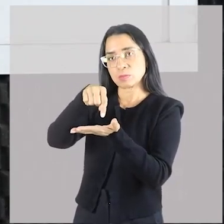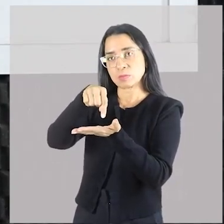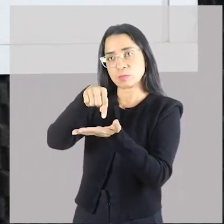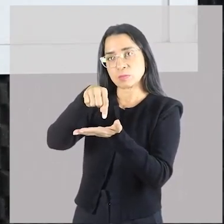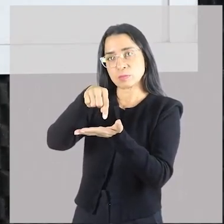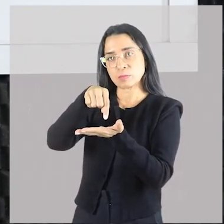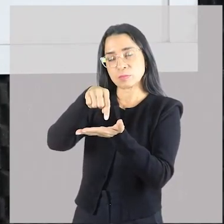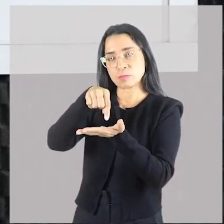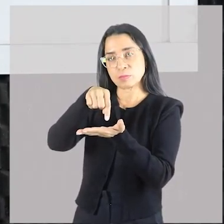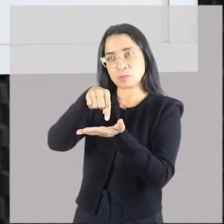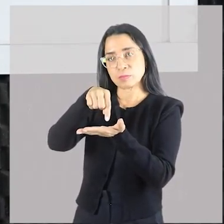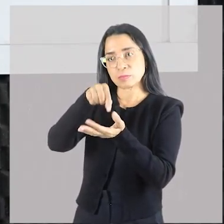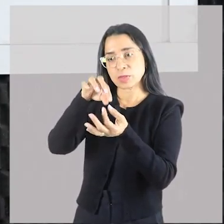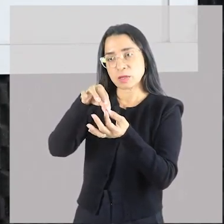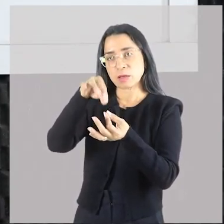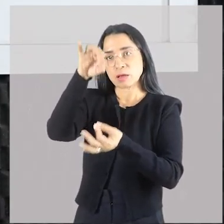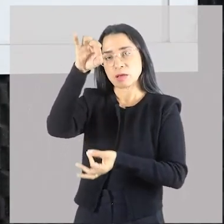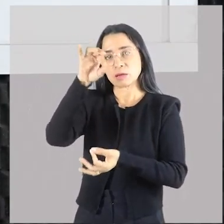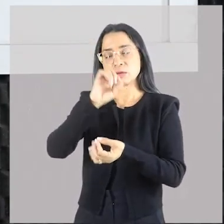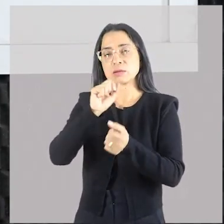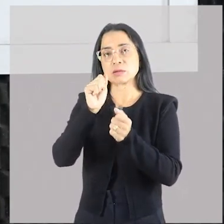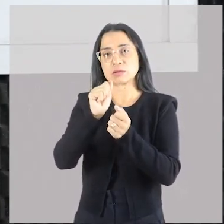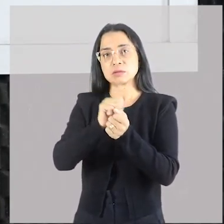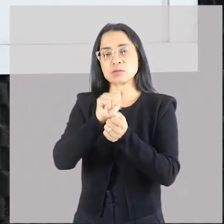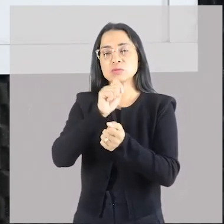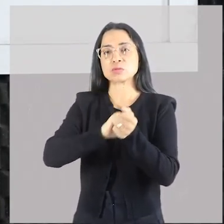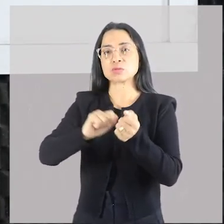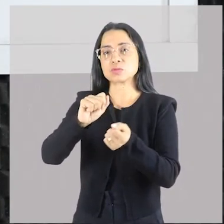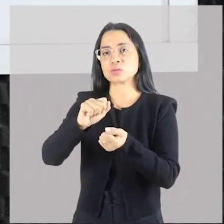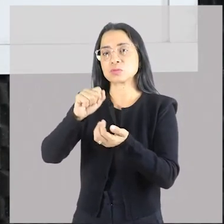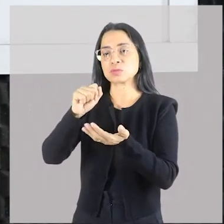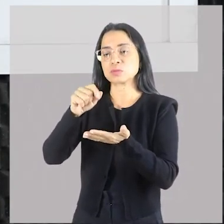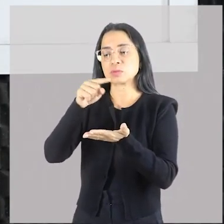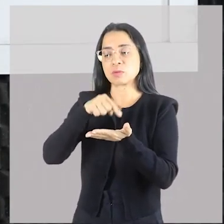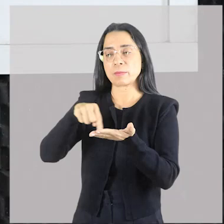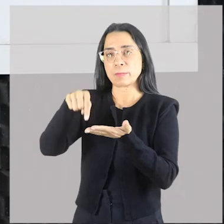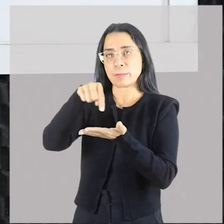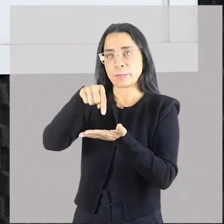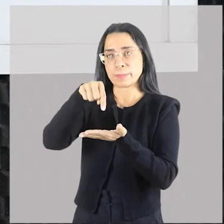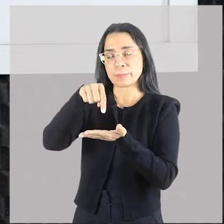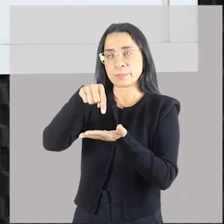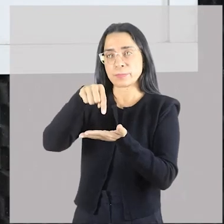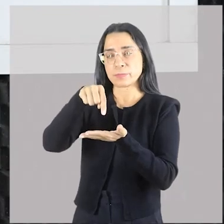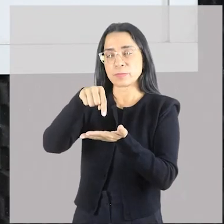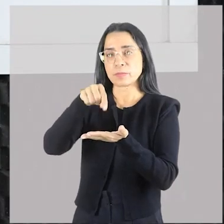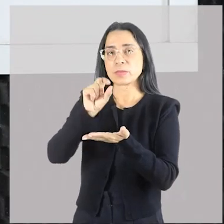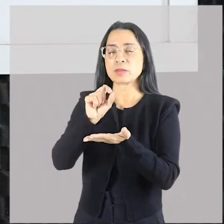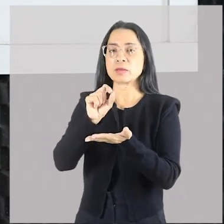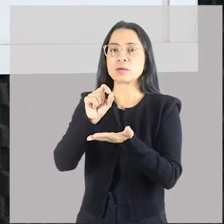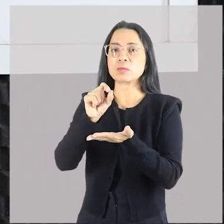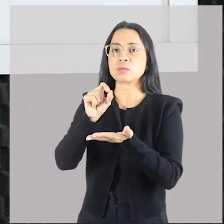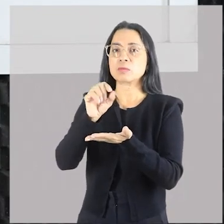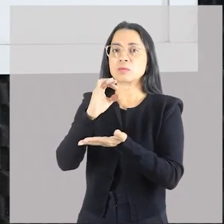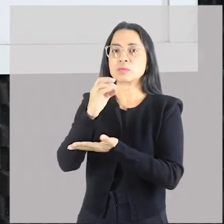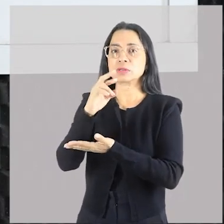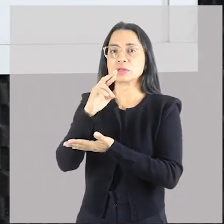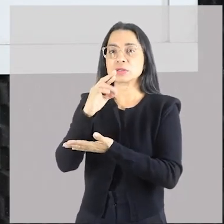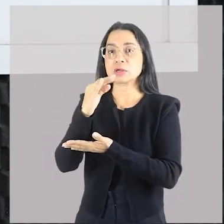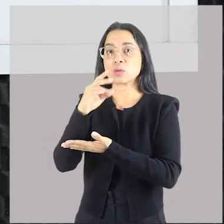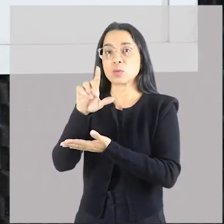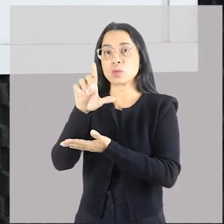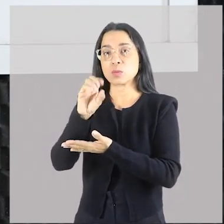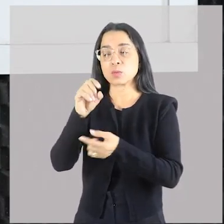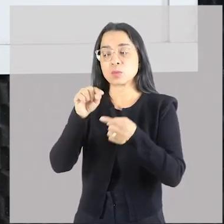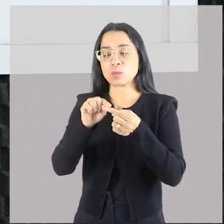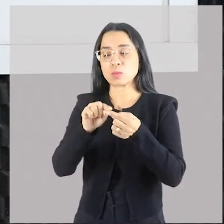a linha, juntamente com a parte interna, é justamente o círculo. Isso aqui